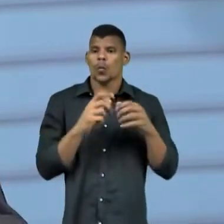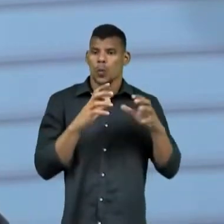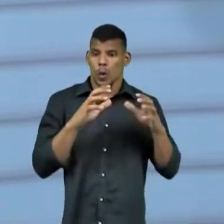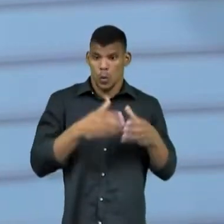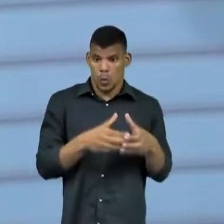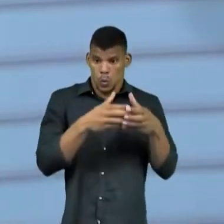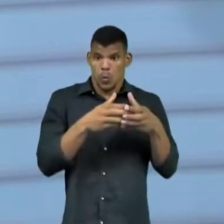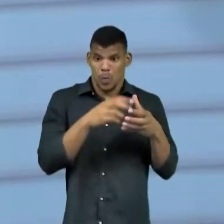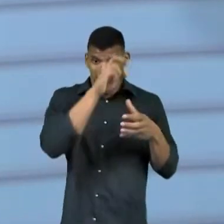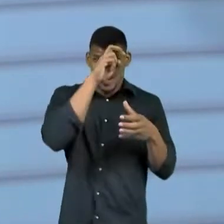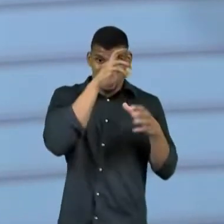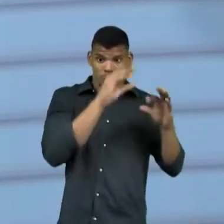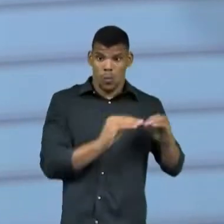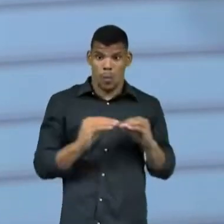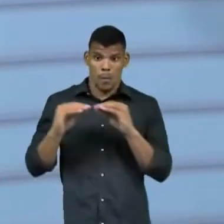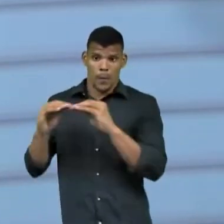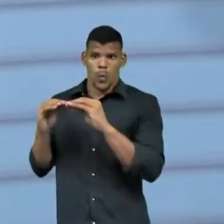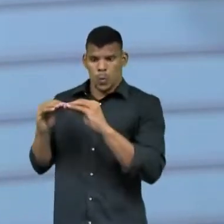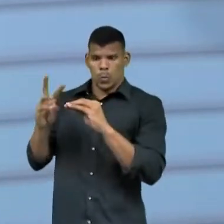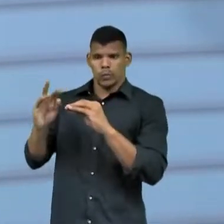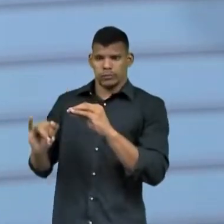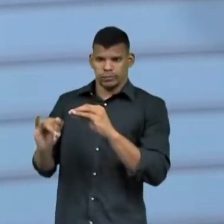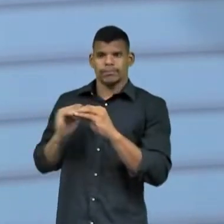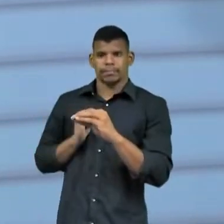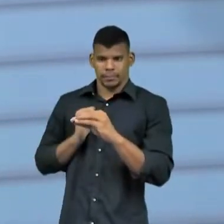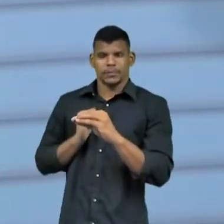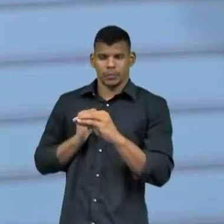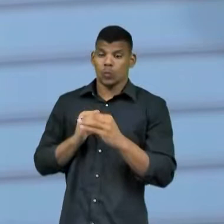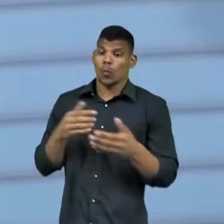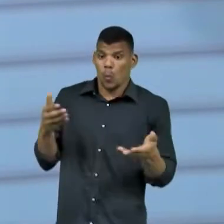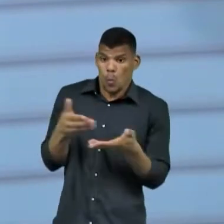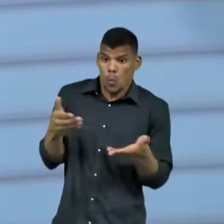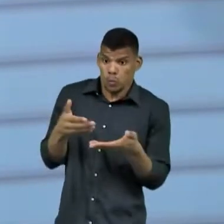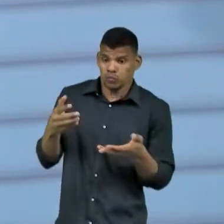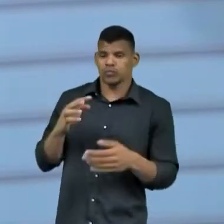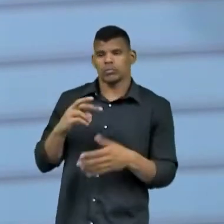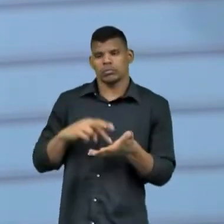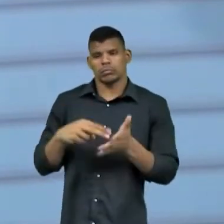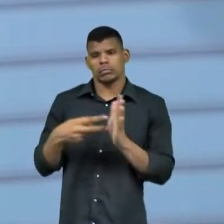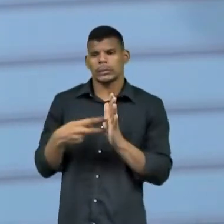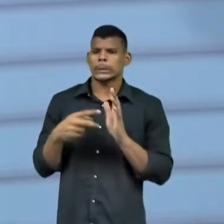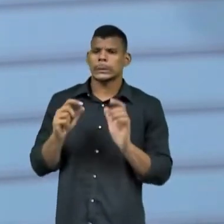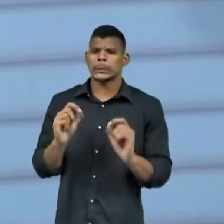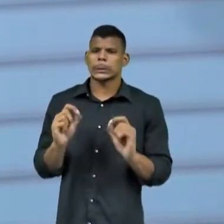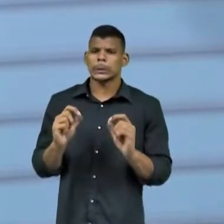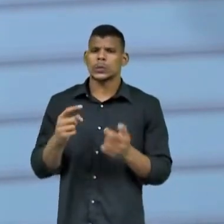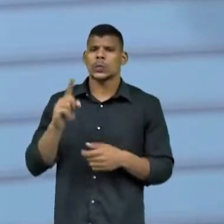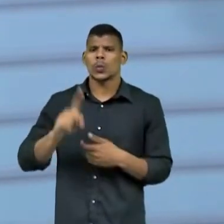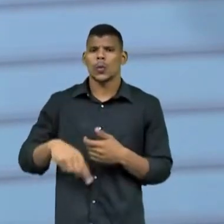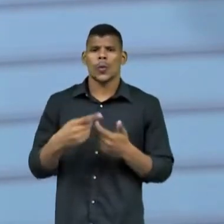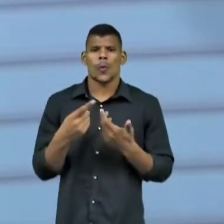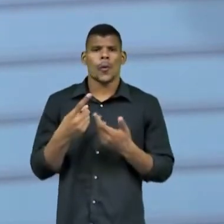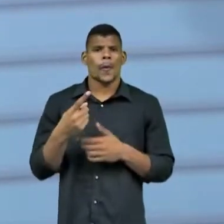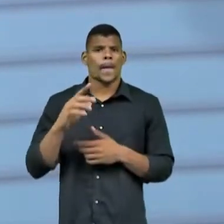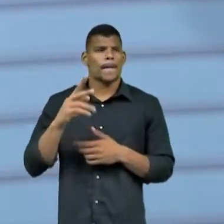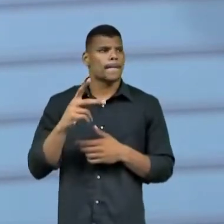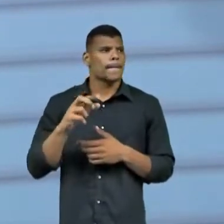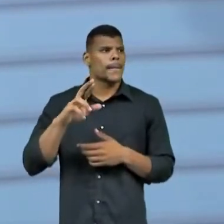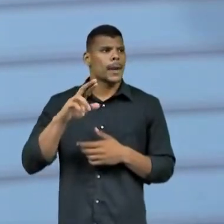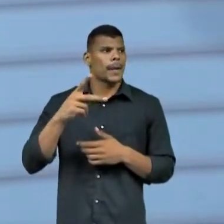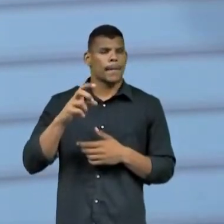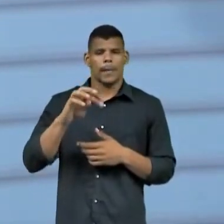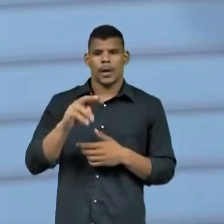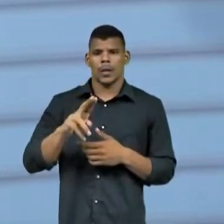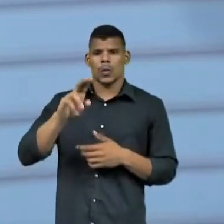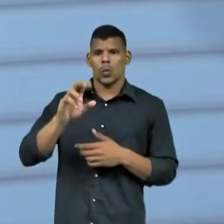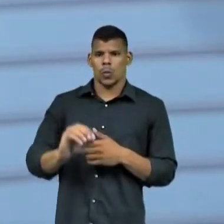a terra prometida não é então quando isso acontece hoje a Páscoa foi colocada na Bíblia como em estatuto Perpétuo ou disse deve